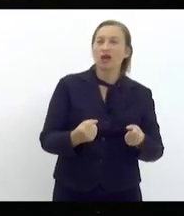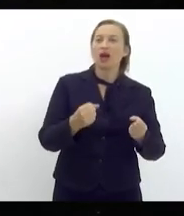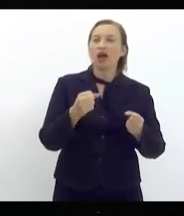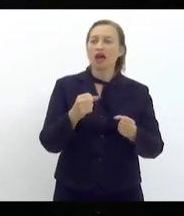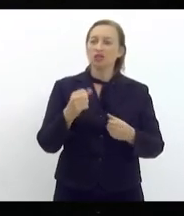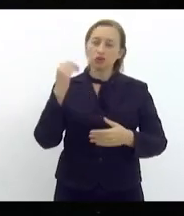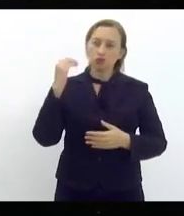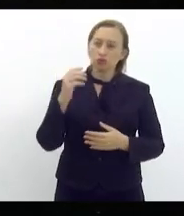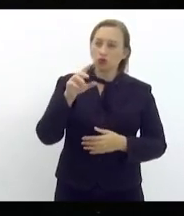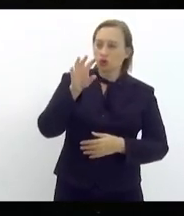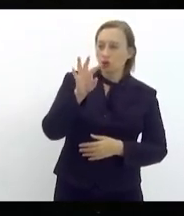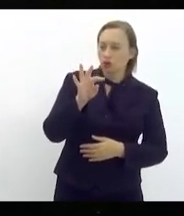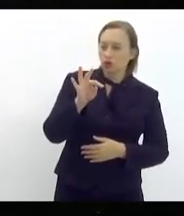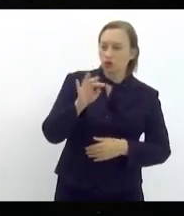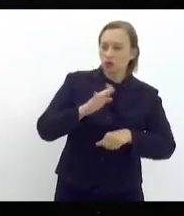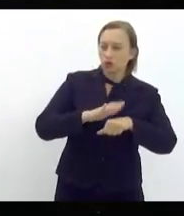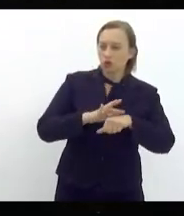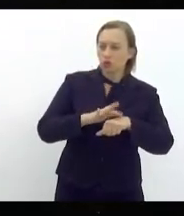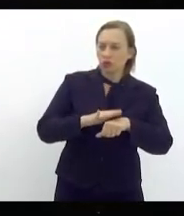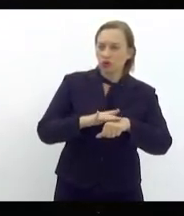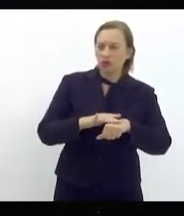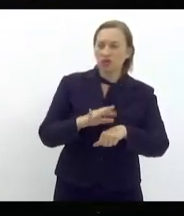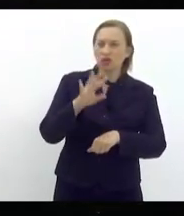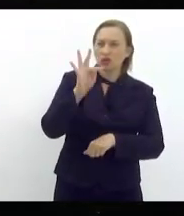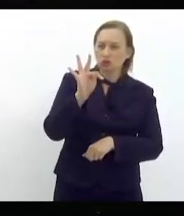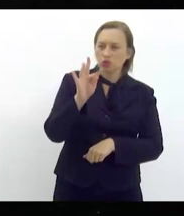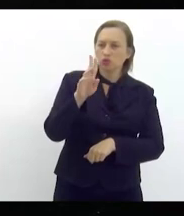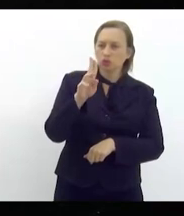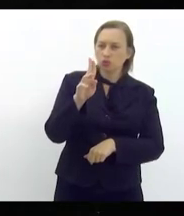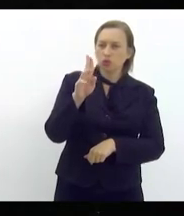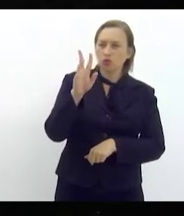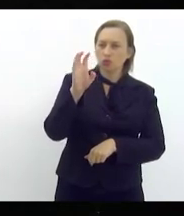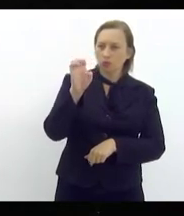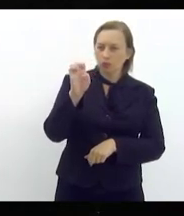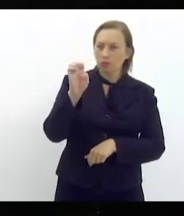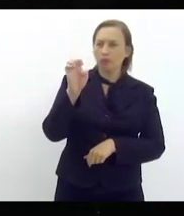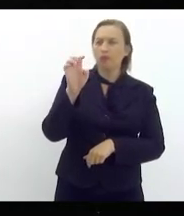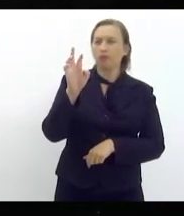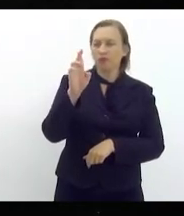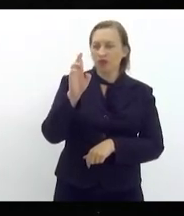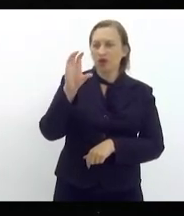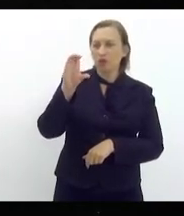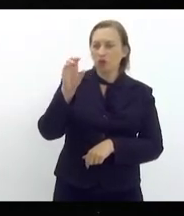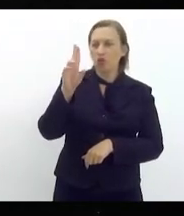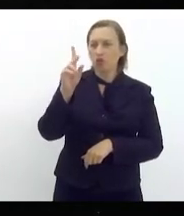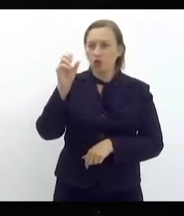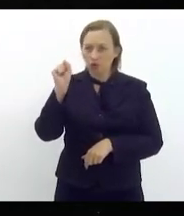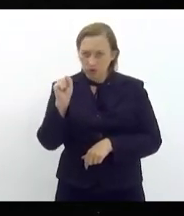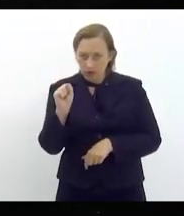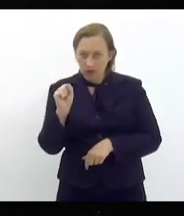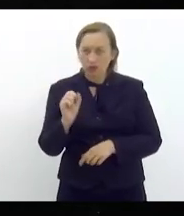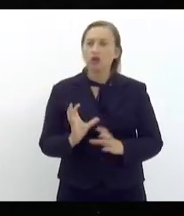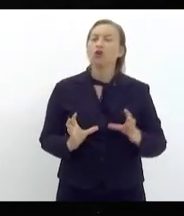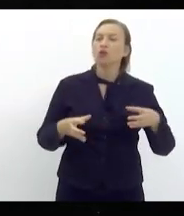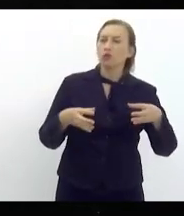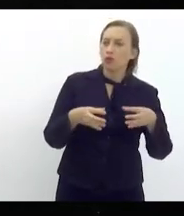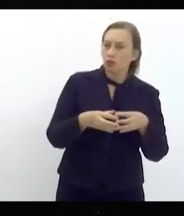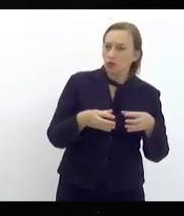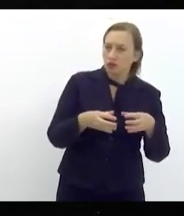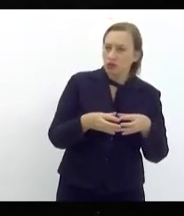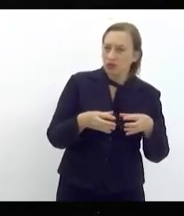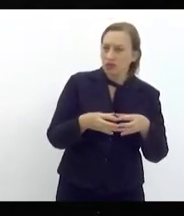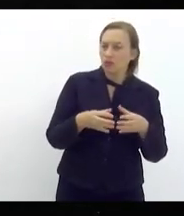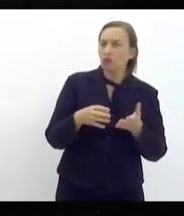tenho assento ao lado do deputado Vitor Júnior, na comissão, no Conselho Estadual de Tuberculose,